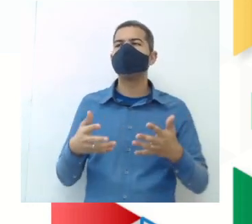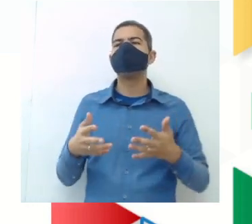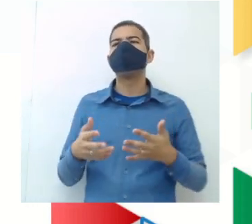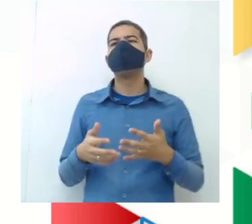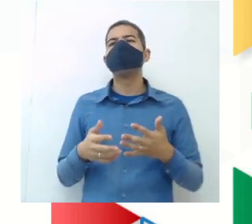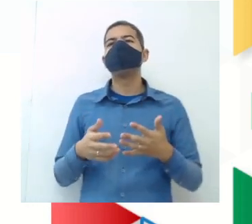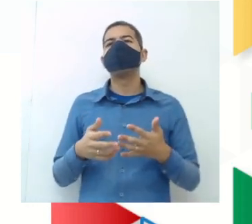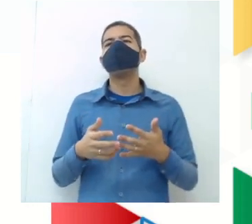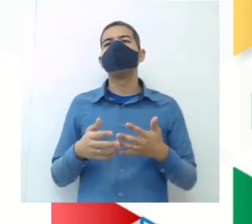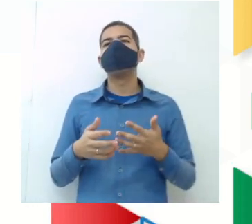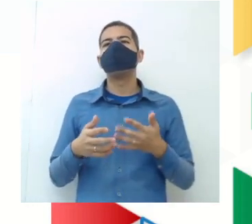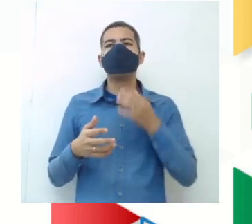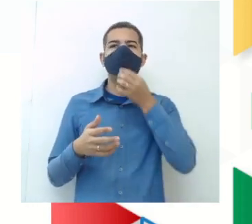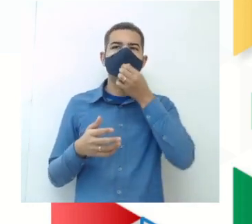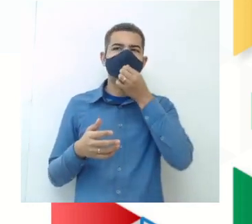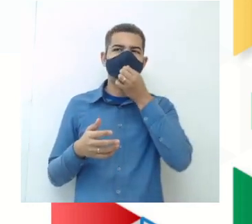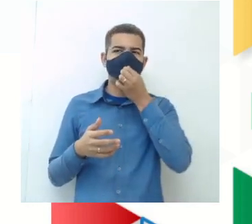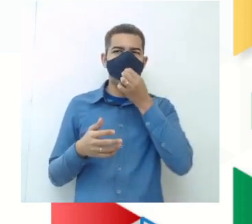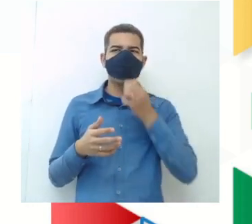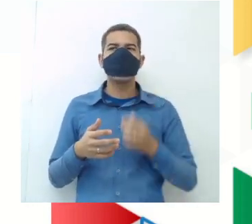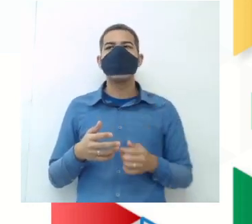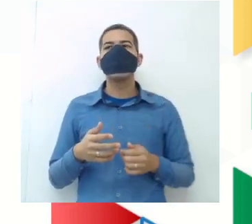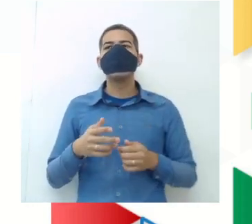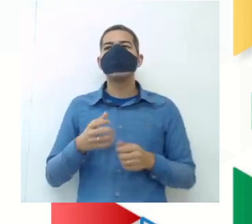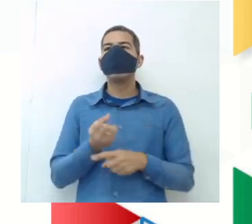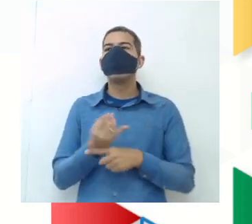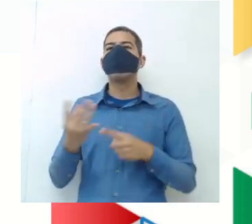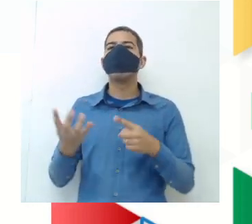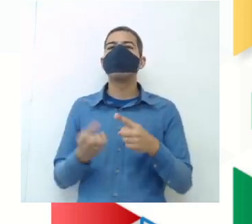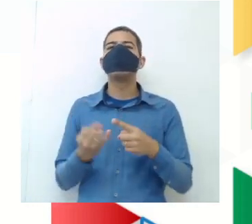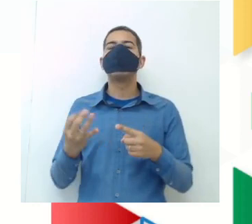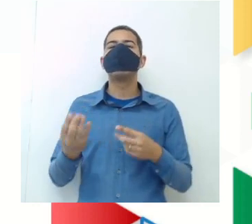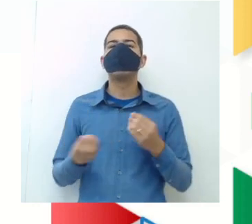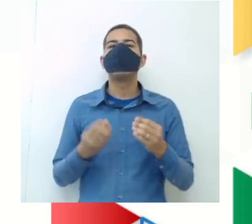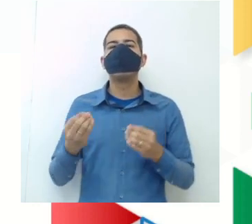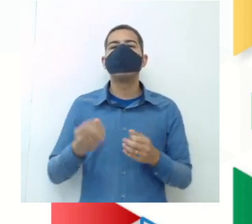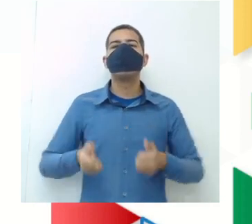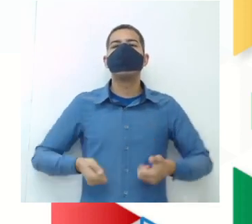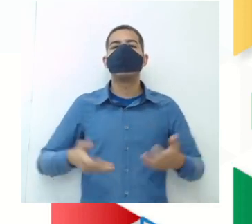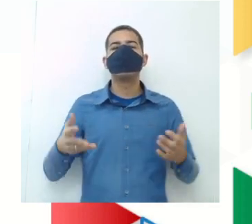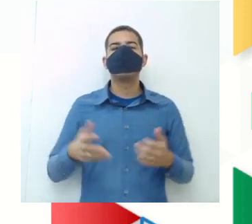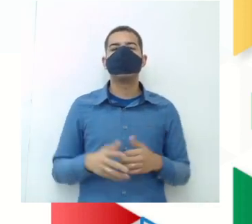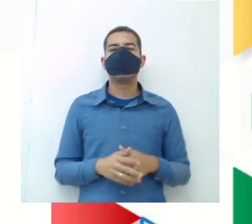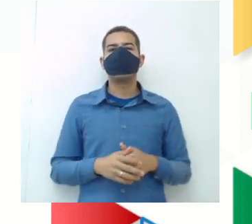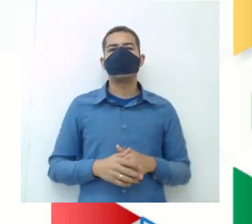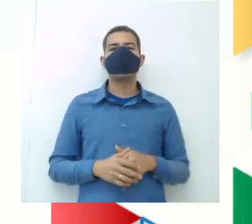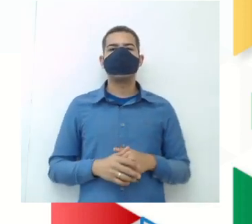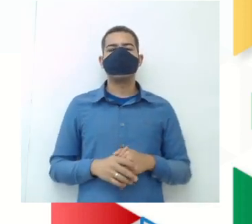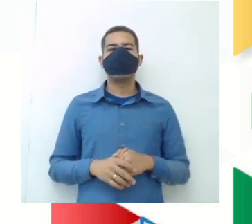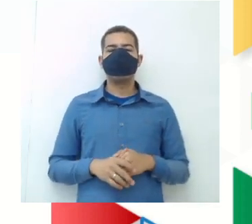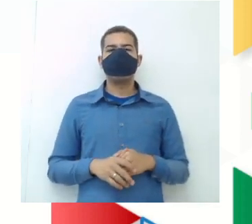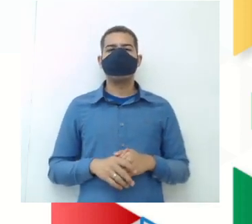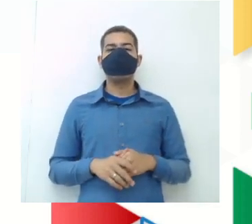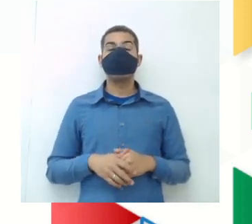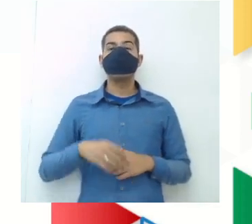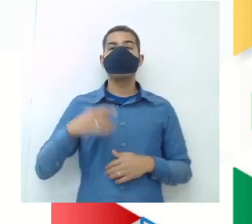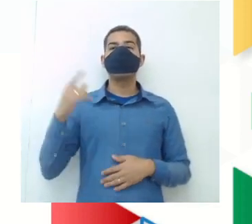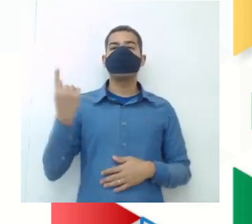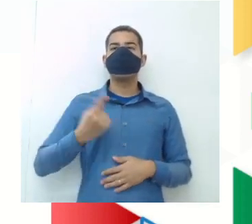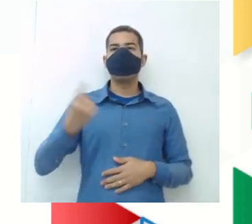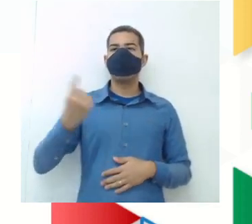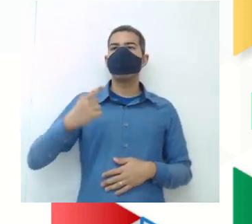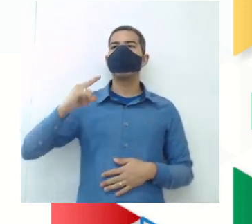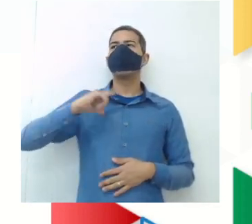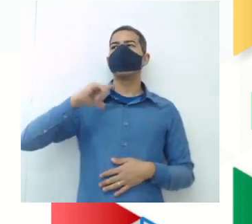Que fração da quantia inicial Theo gastou no total? Ó, primeiro a gente vai ter uma